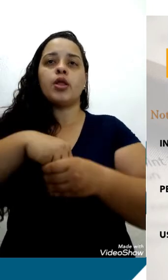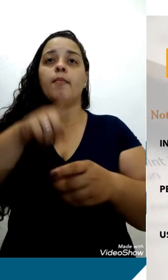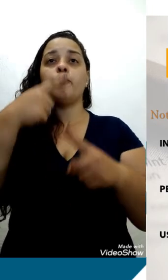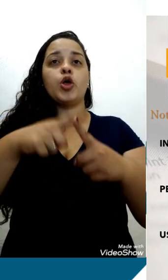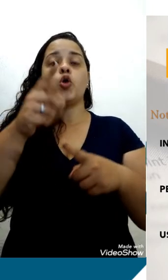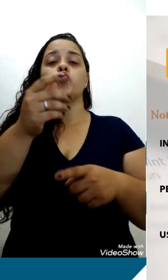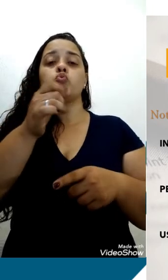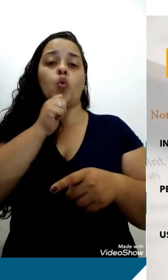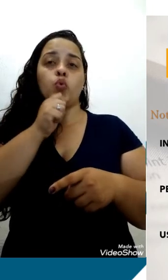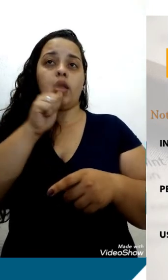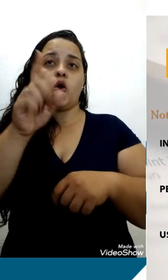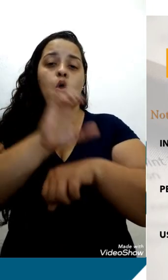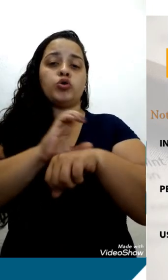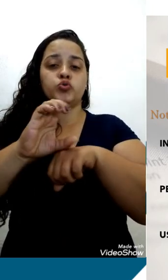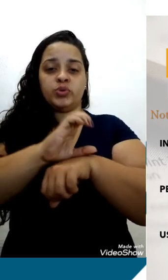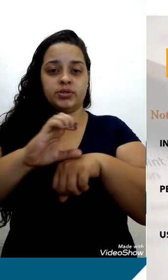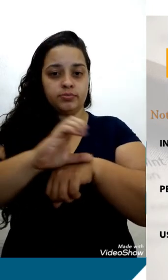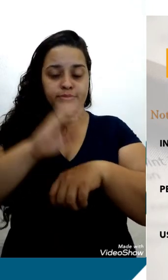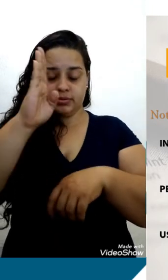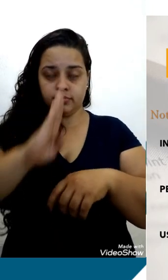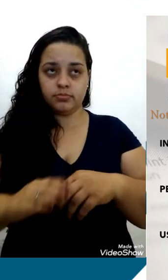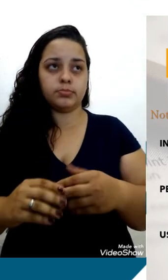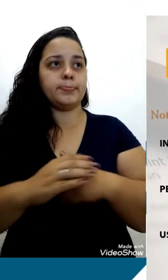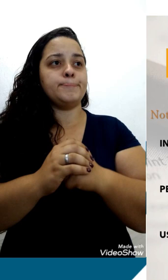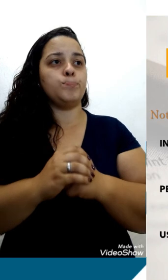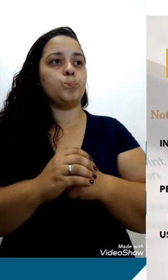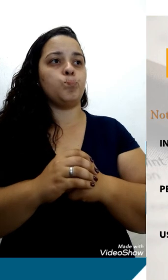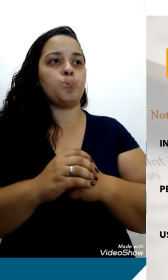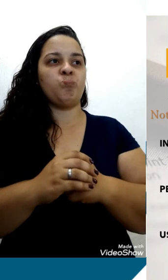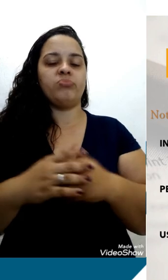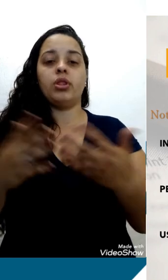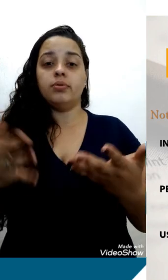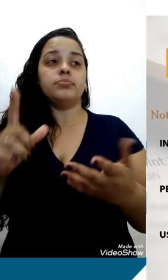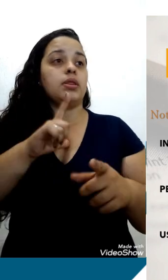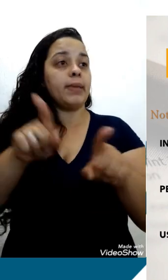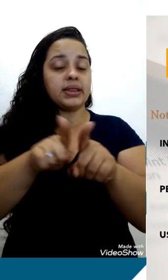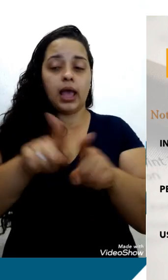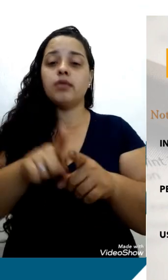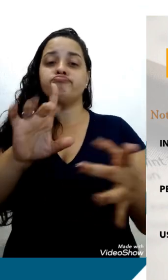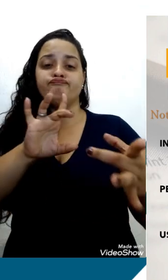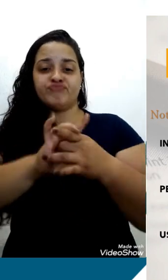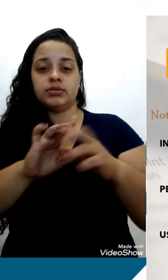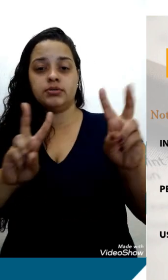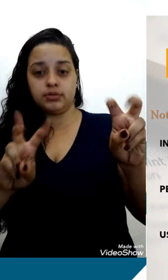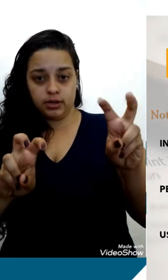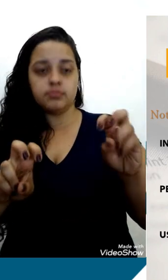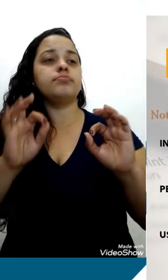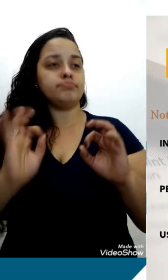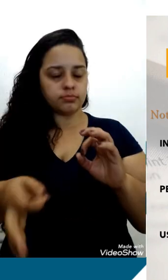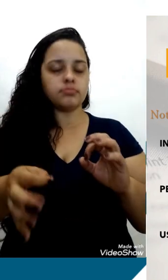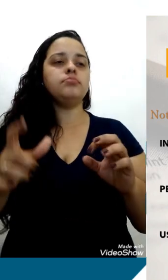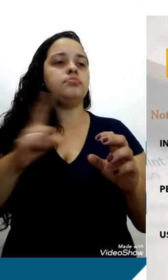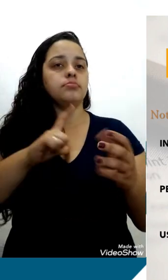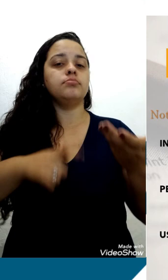presente nos textos motivadores. Nós também temos um repertório pertinente ao tema, porque ela consegue fazer uma